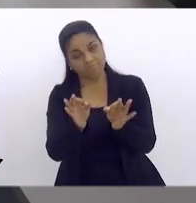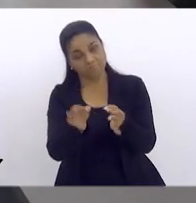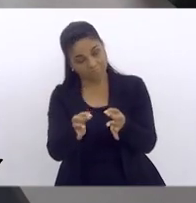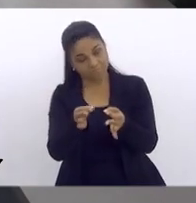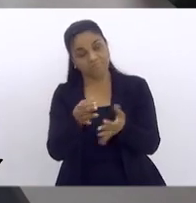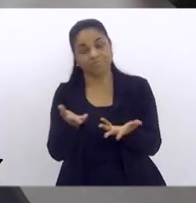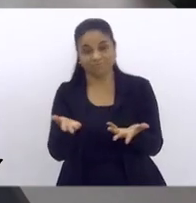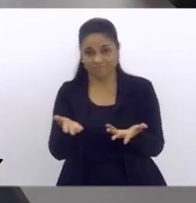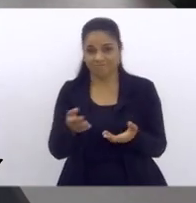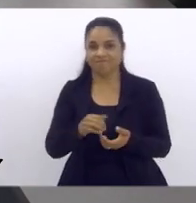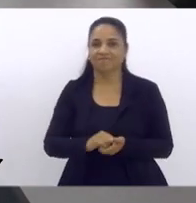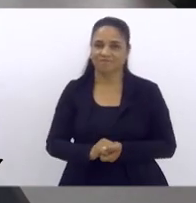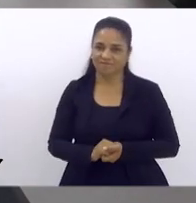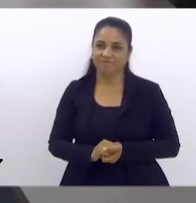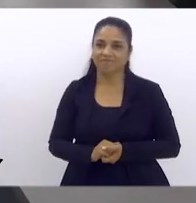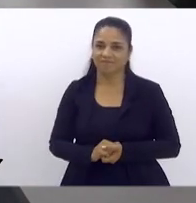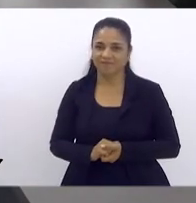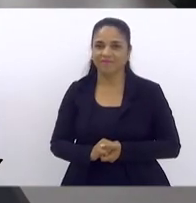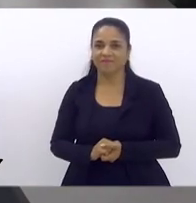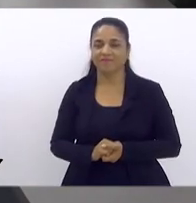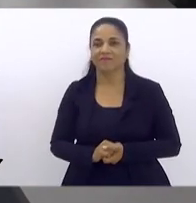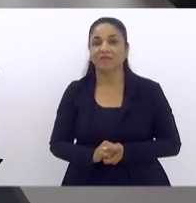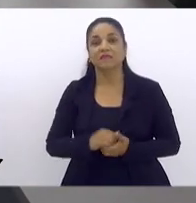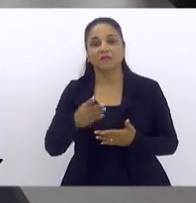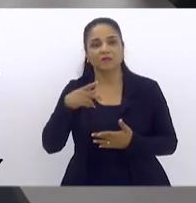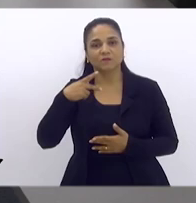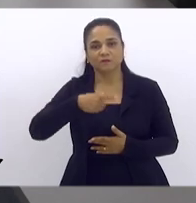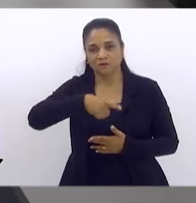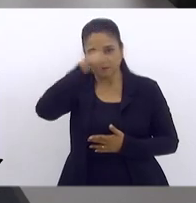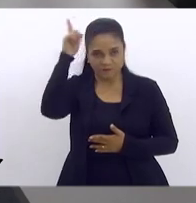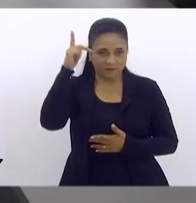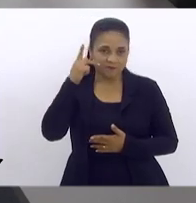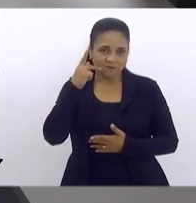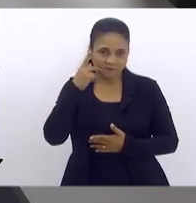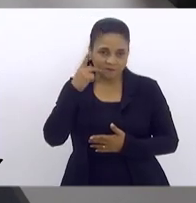exatamente Deputado municipal